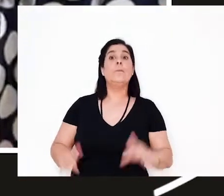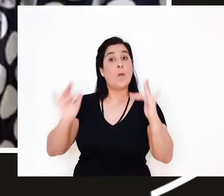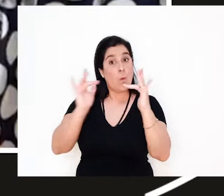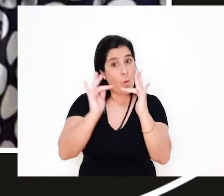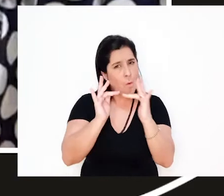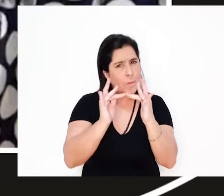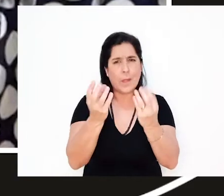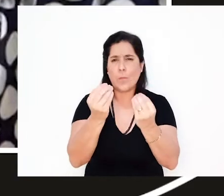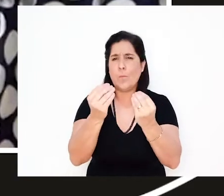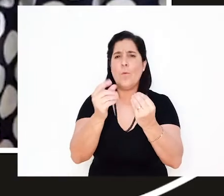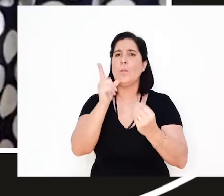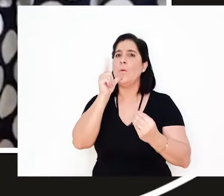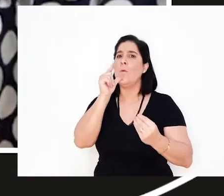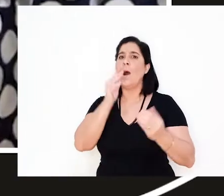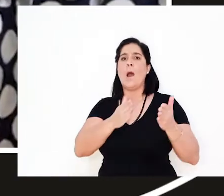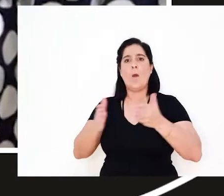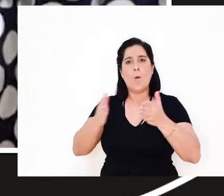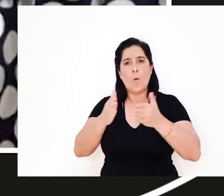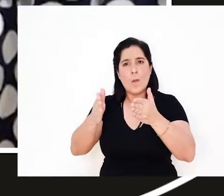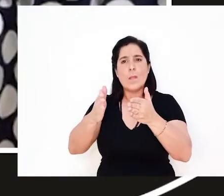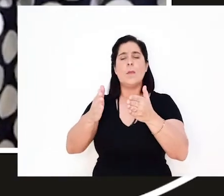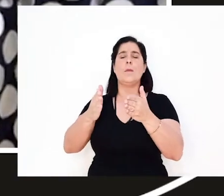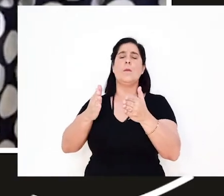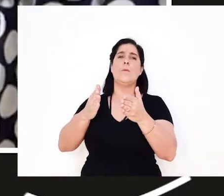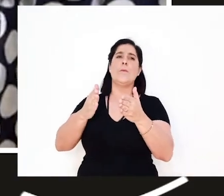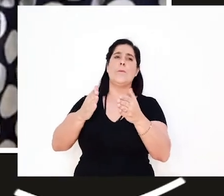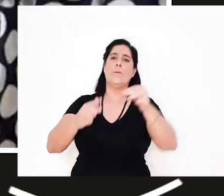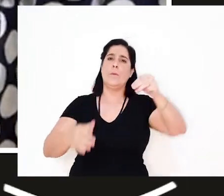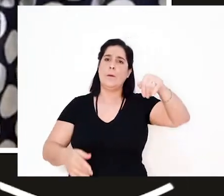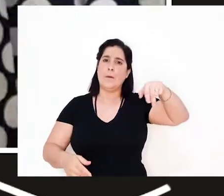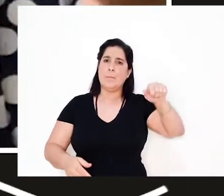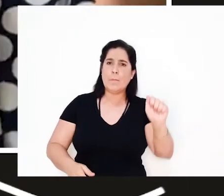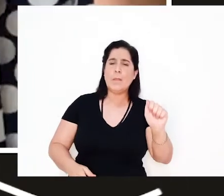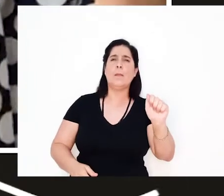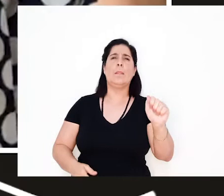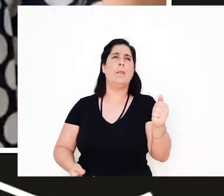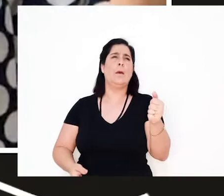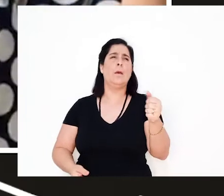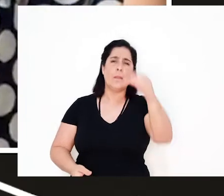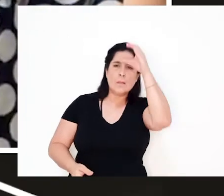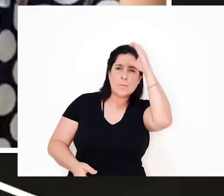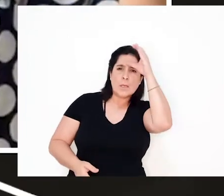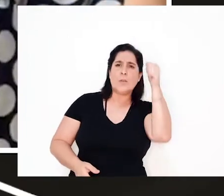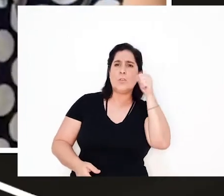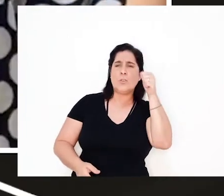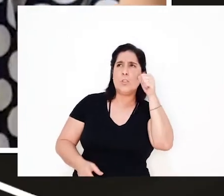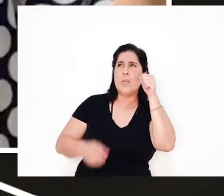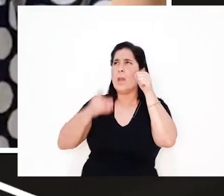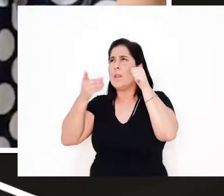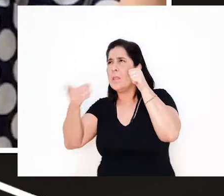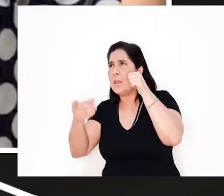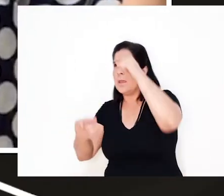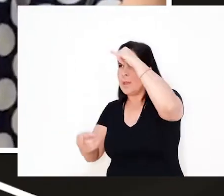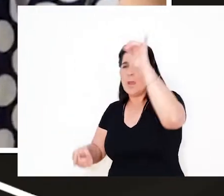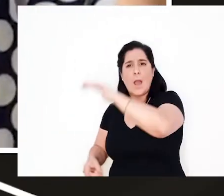contato com água, com rio. Então tem a mina da casa da minha tia Edna, tia Dinda. Tem essa chácara que a minha avó